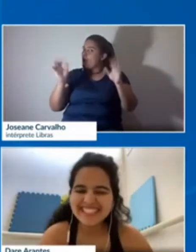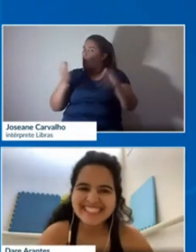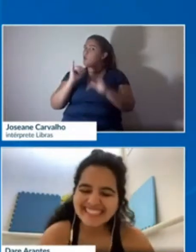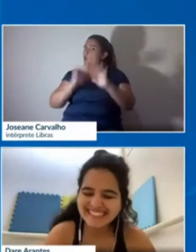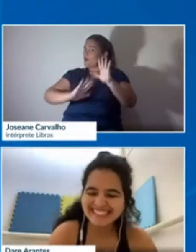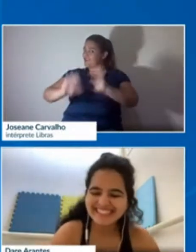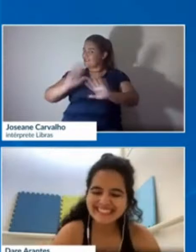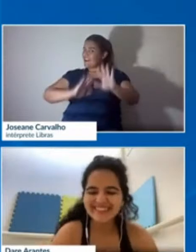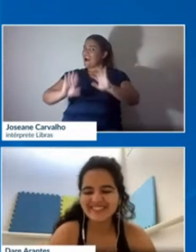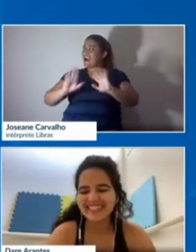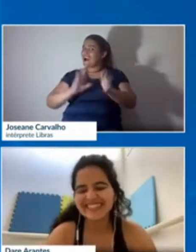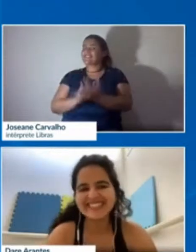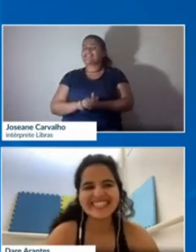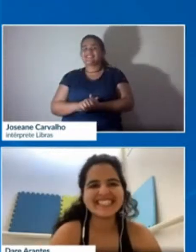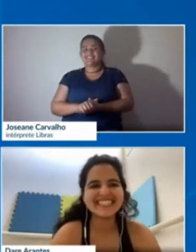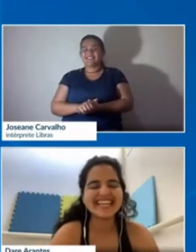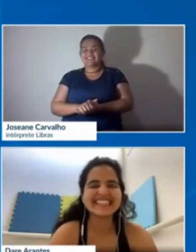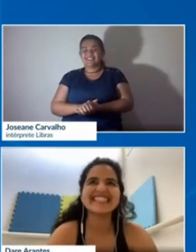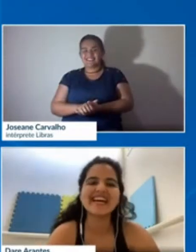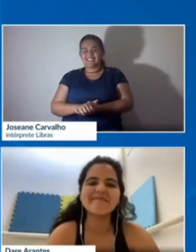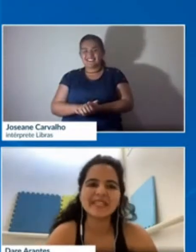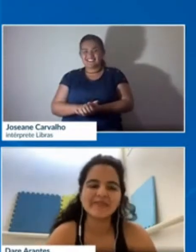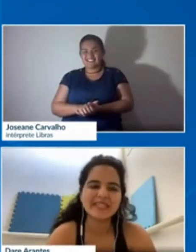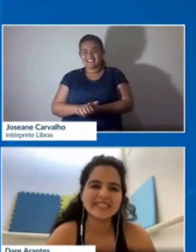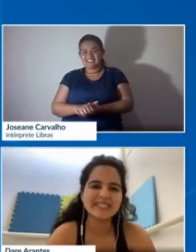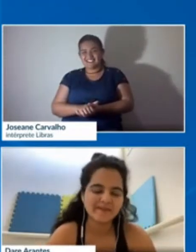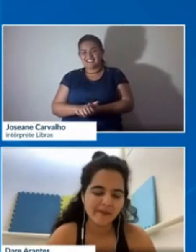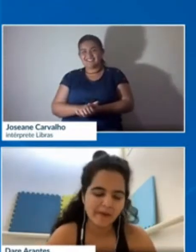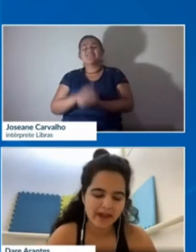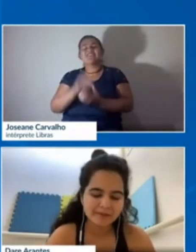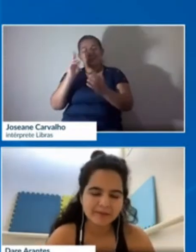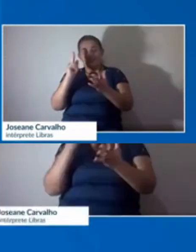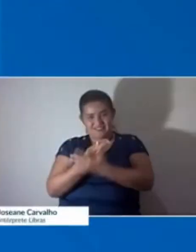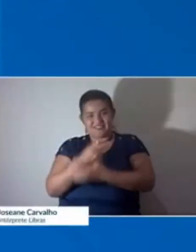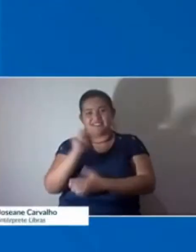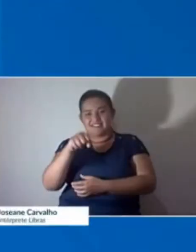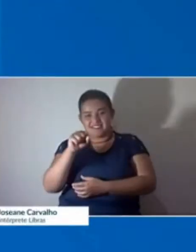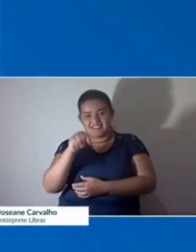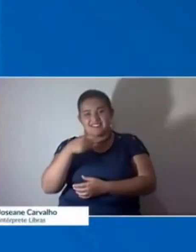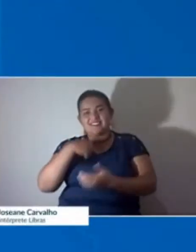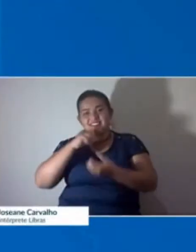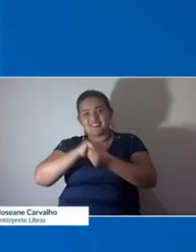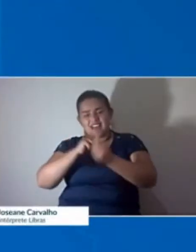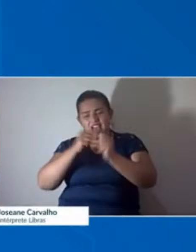Vai acontecer sim, como não? A gente está se adaptando a esse formato que é